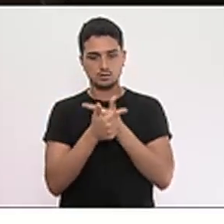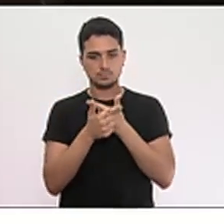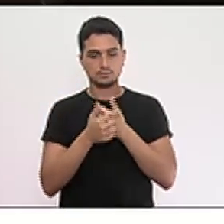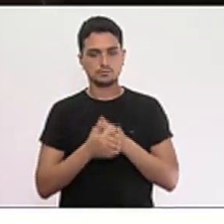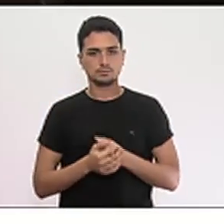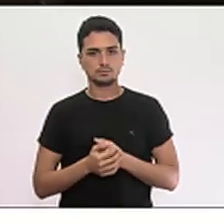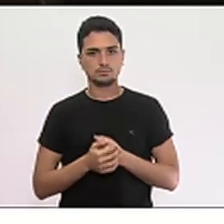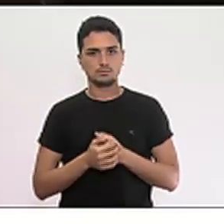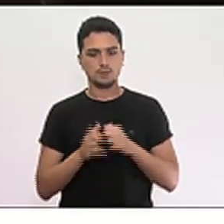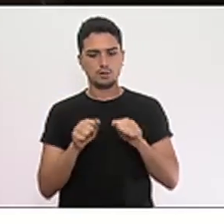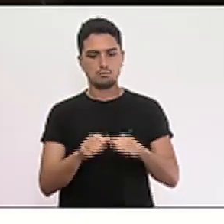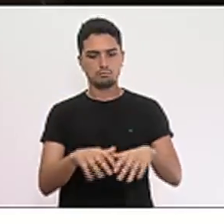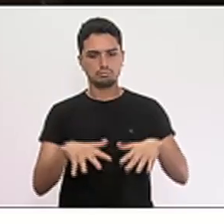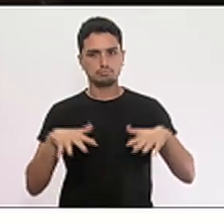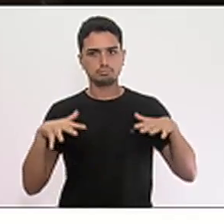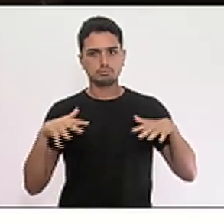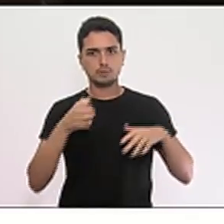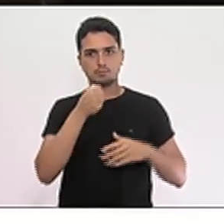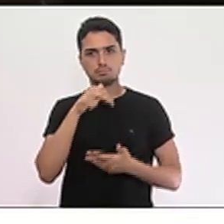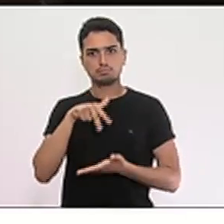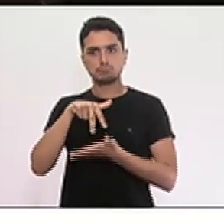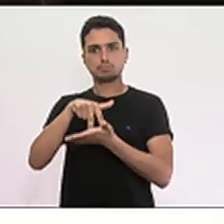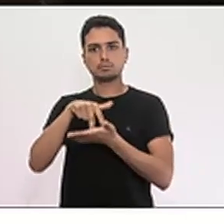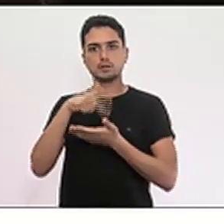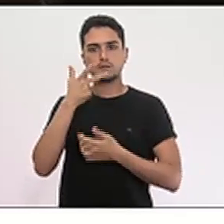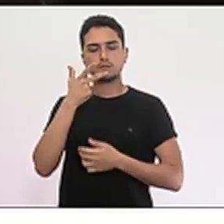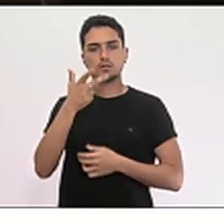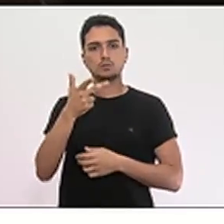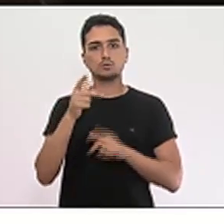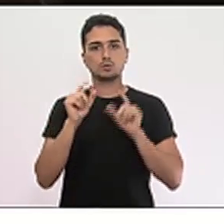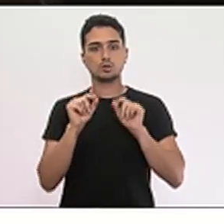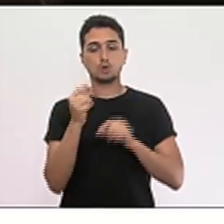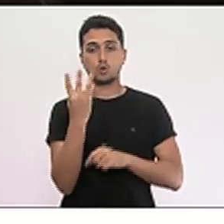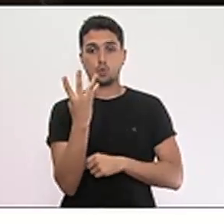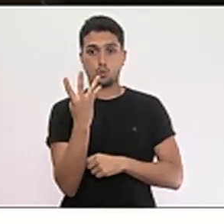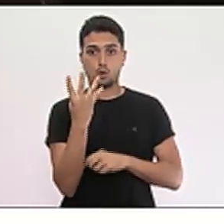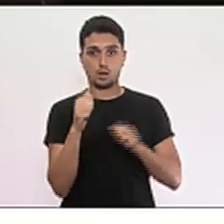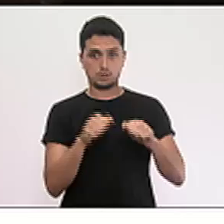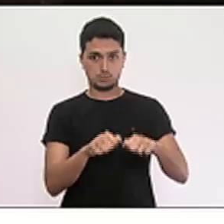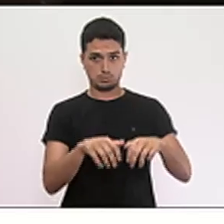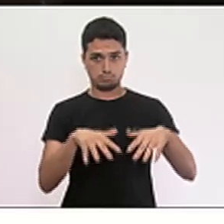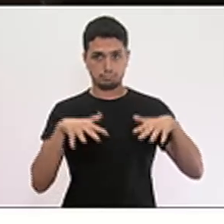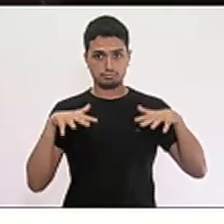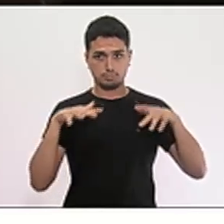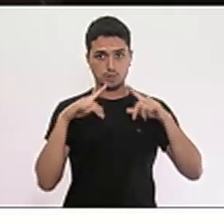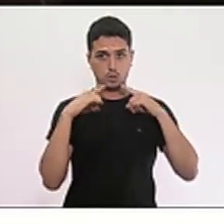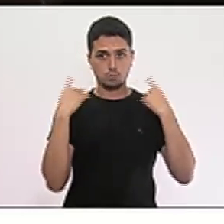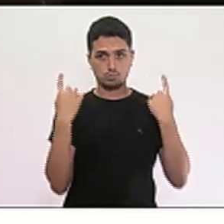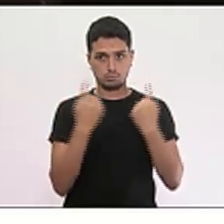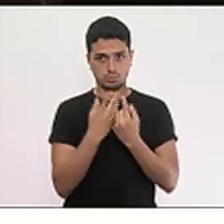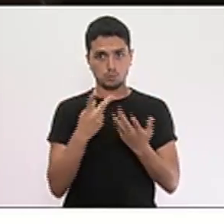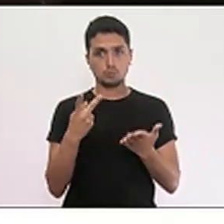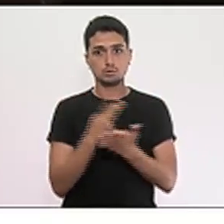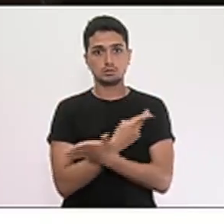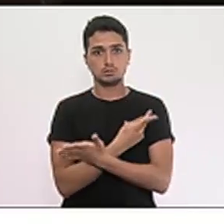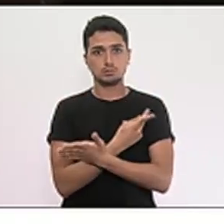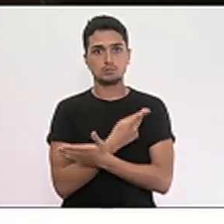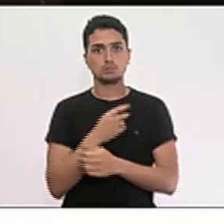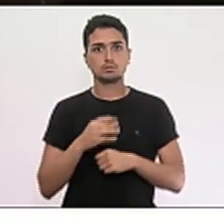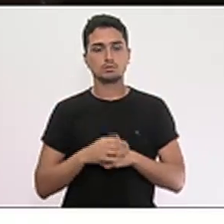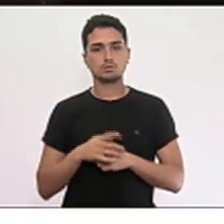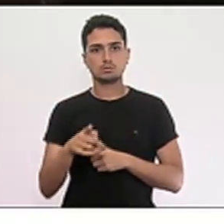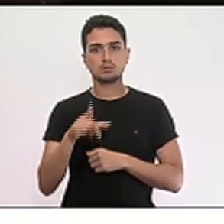em plenária em que eu estava presente, 4 plenárias seguidas, repetiu, aqui são os anais